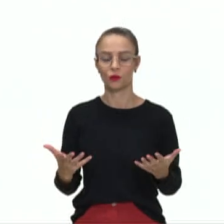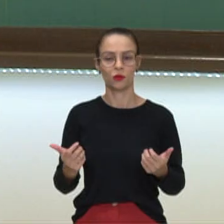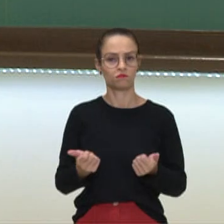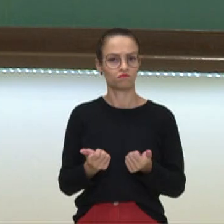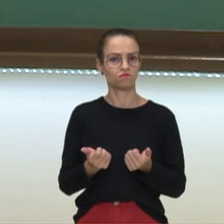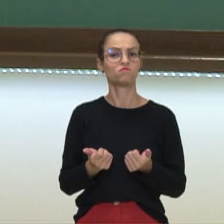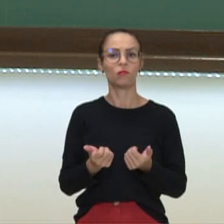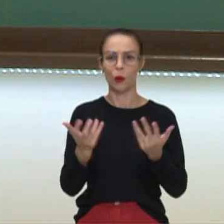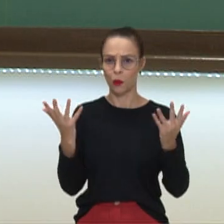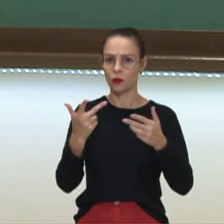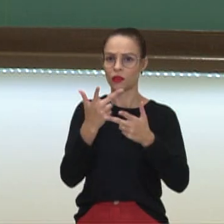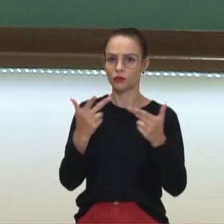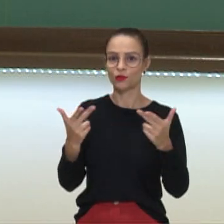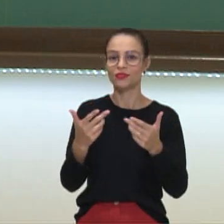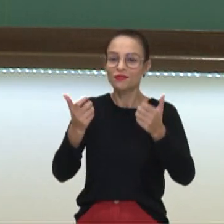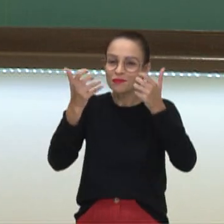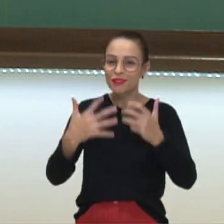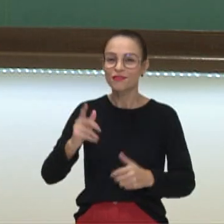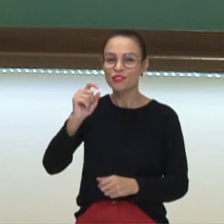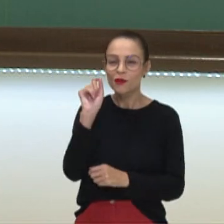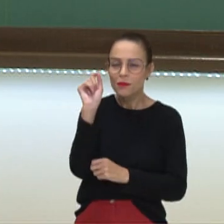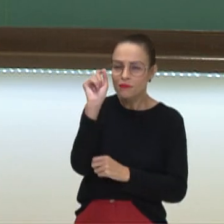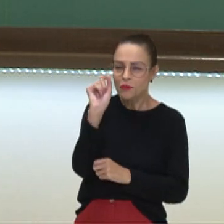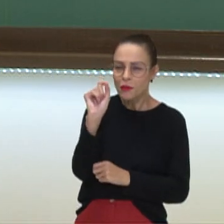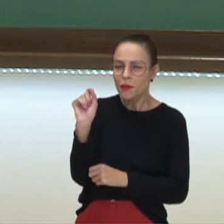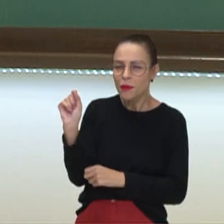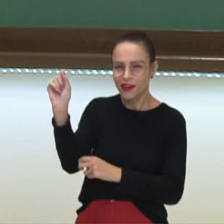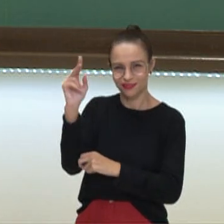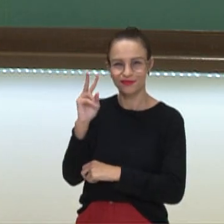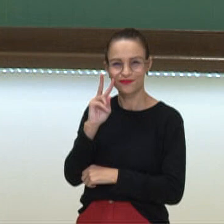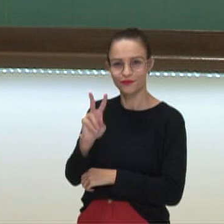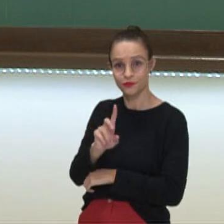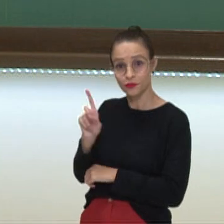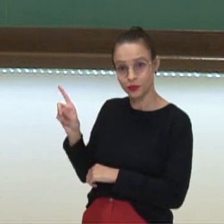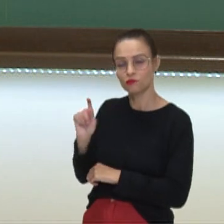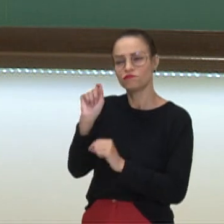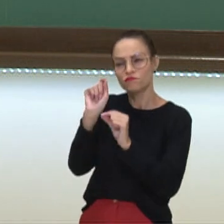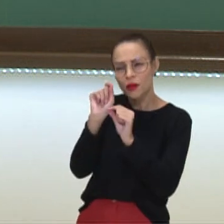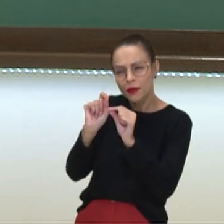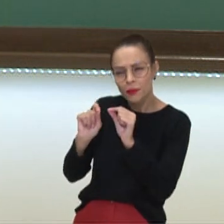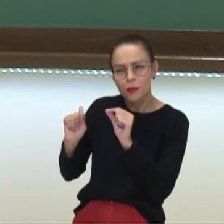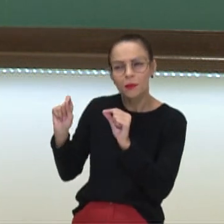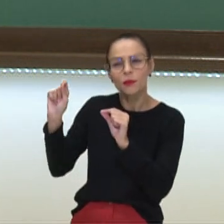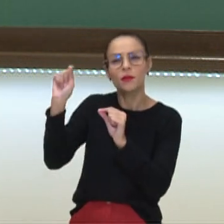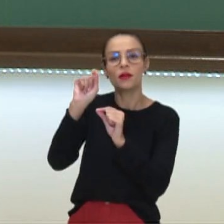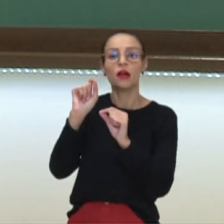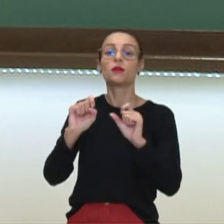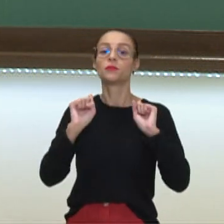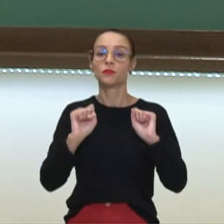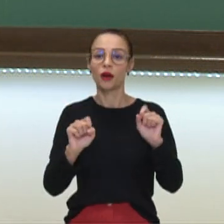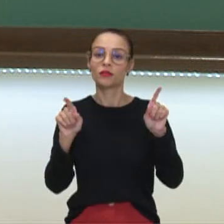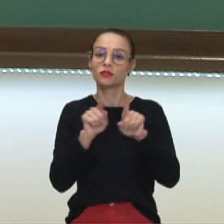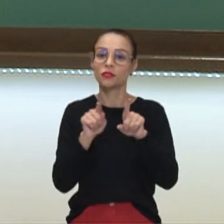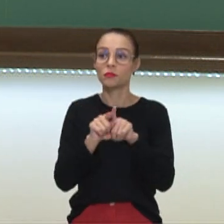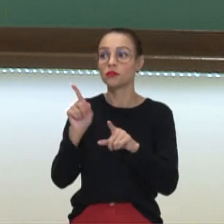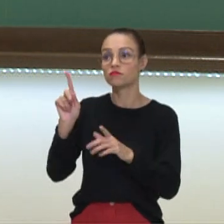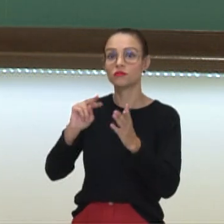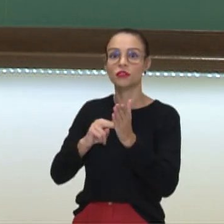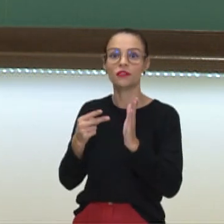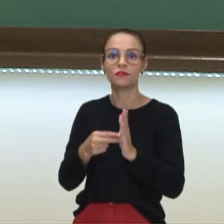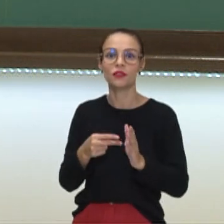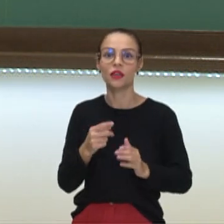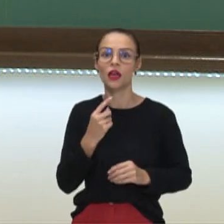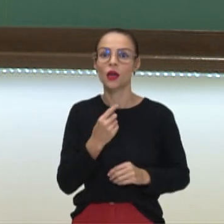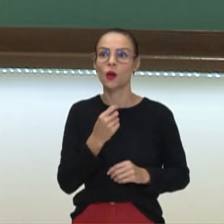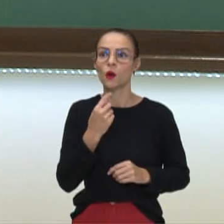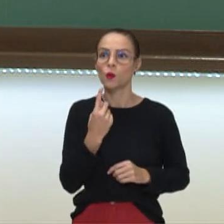também com relação a esses pontinhos. Estão vendo aqui os pontinhos? Né? Que pode ser também uma forma de contagem, né?